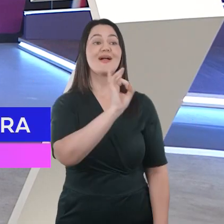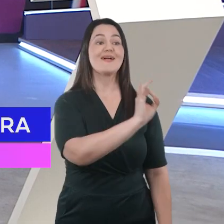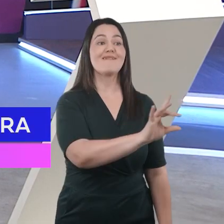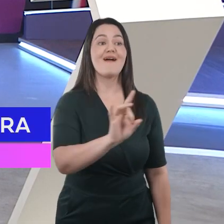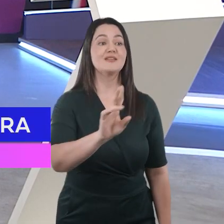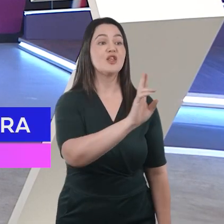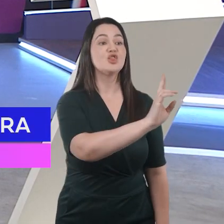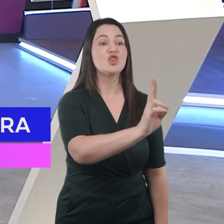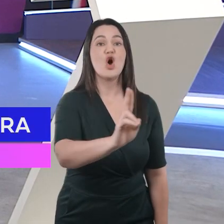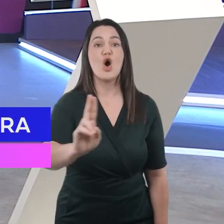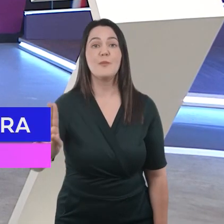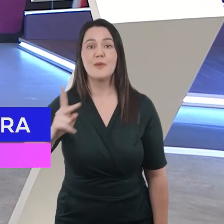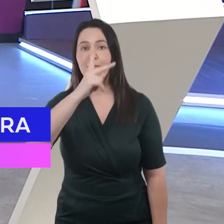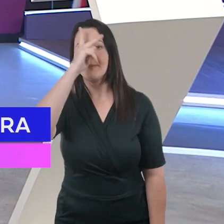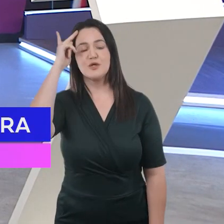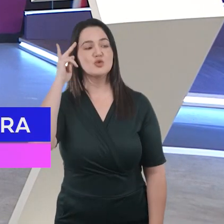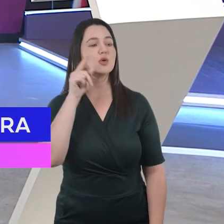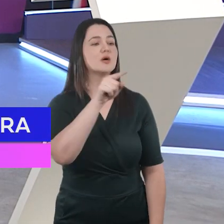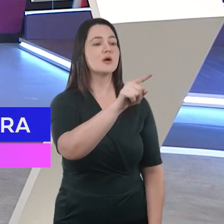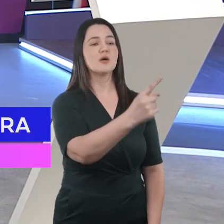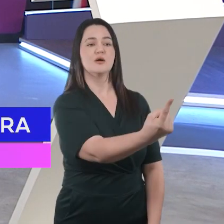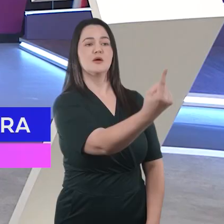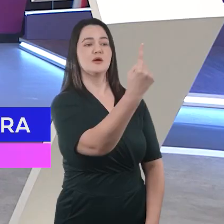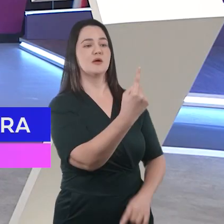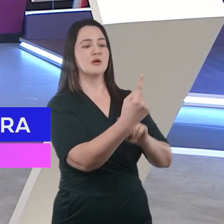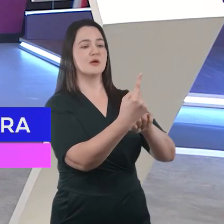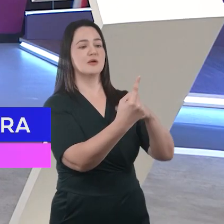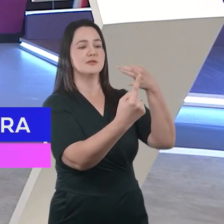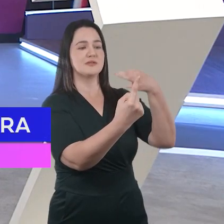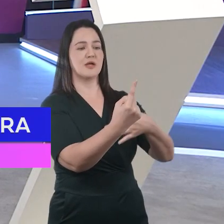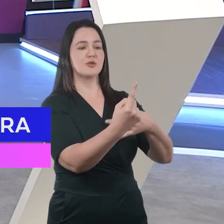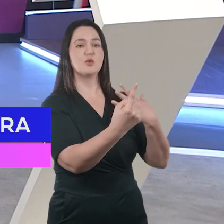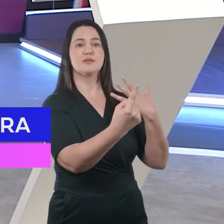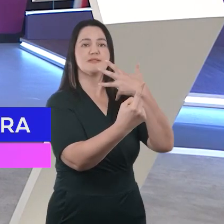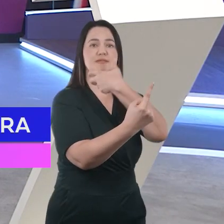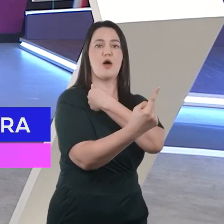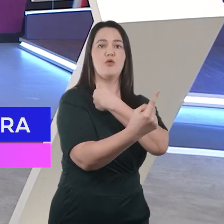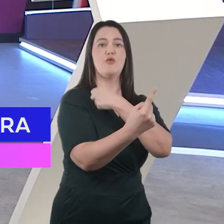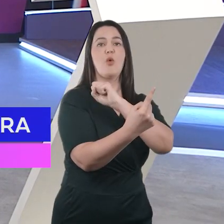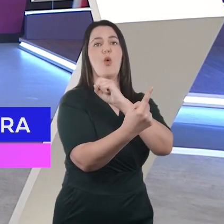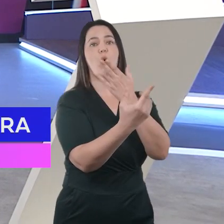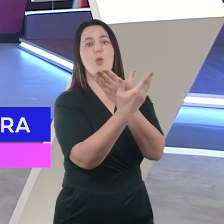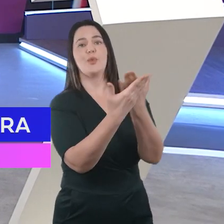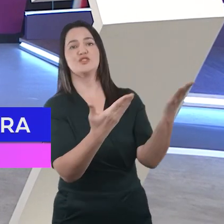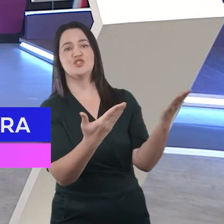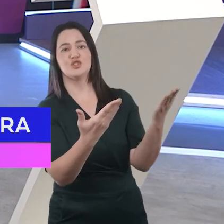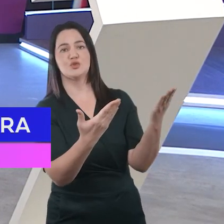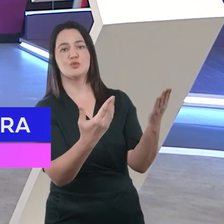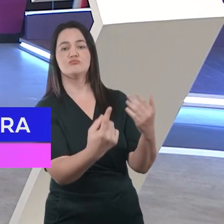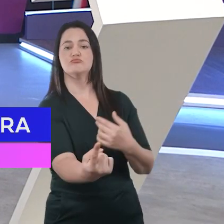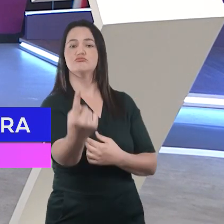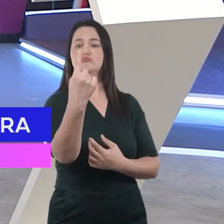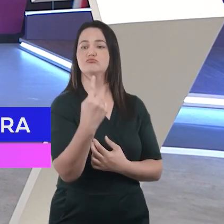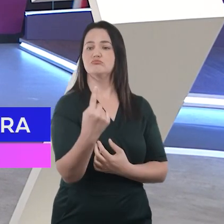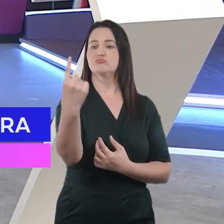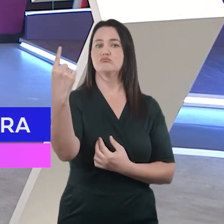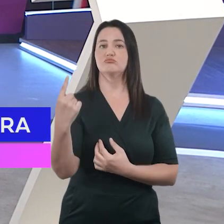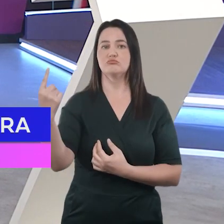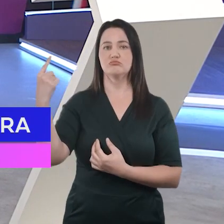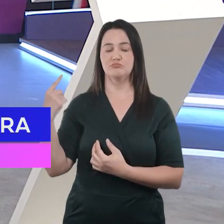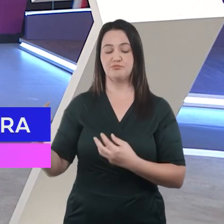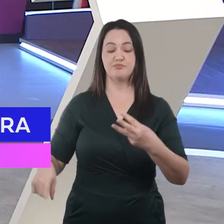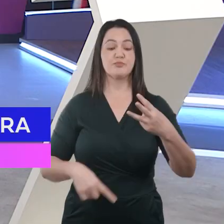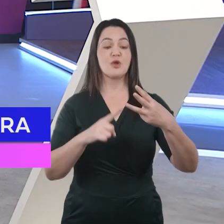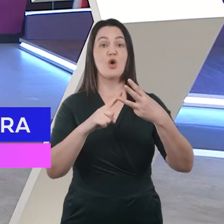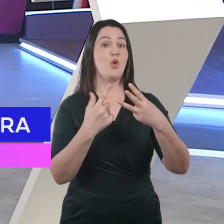está passando e Jesus está dizendo, salvo ou perdido, mediante a sua escolha. E o outro ponto foi o sábado